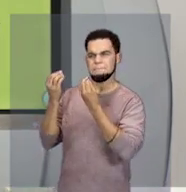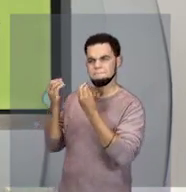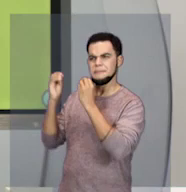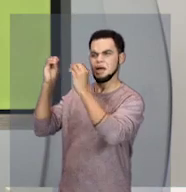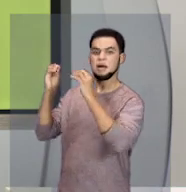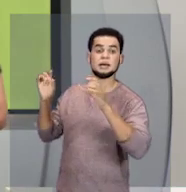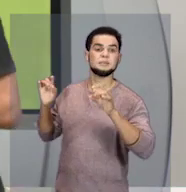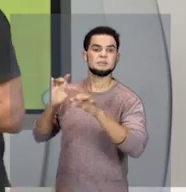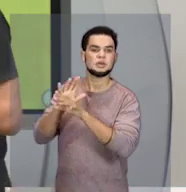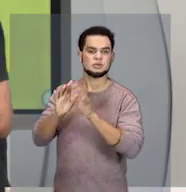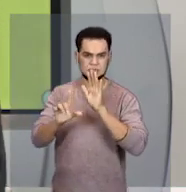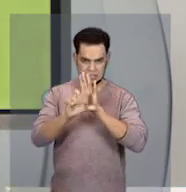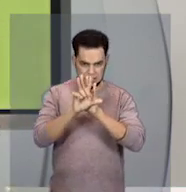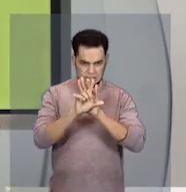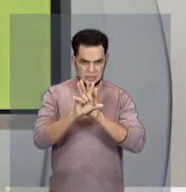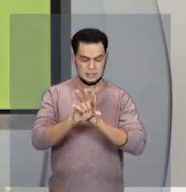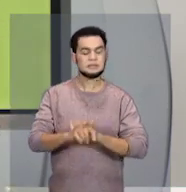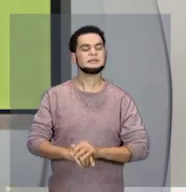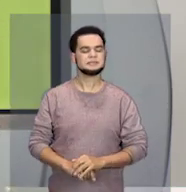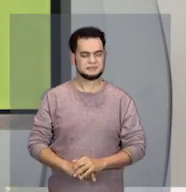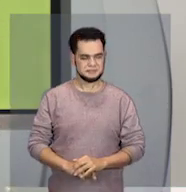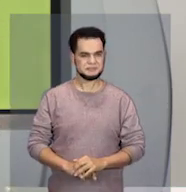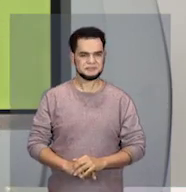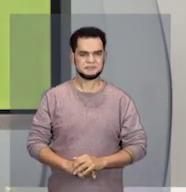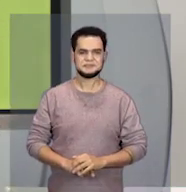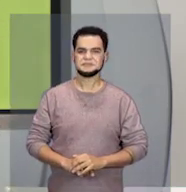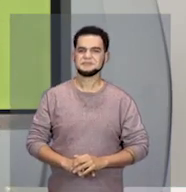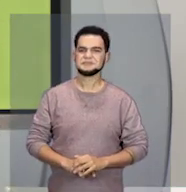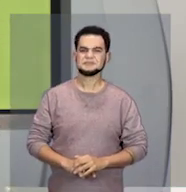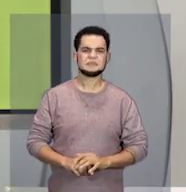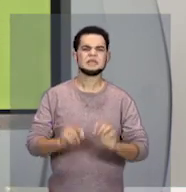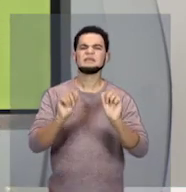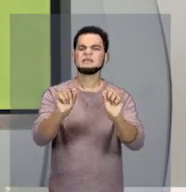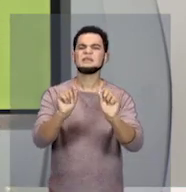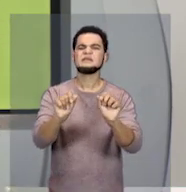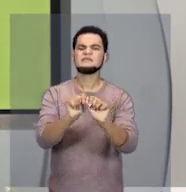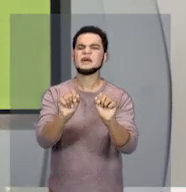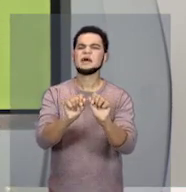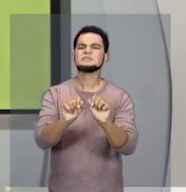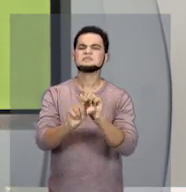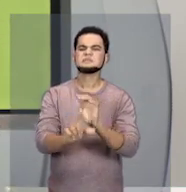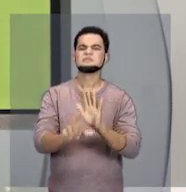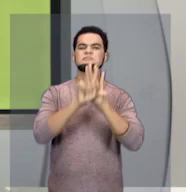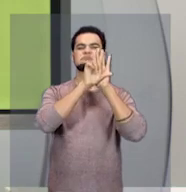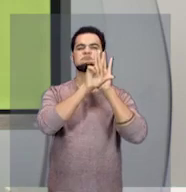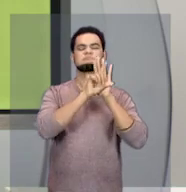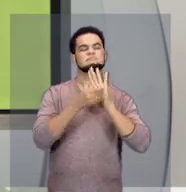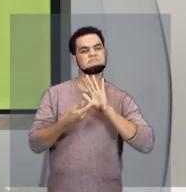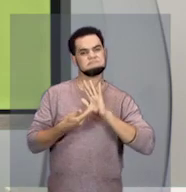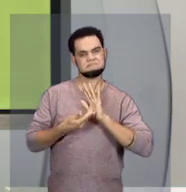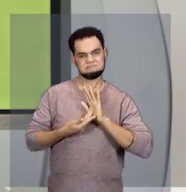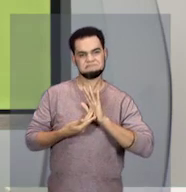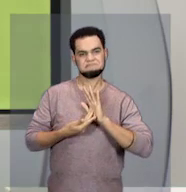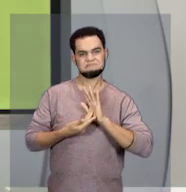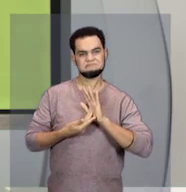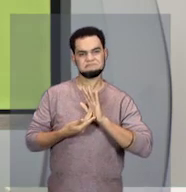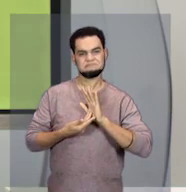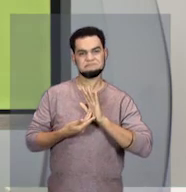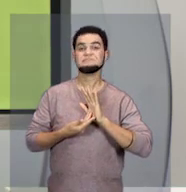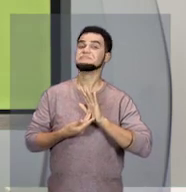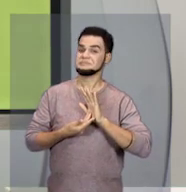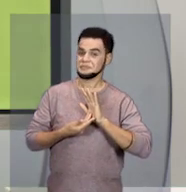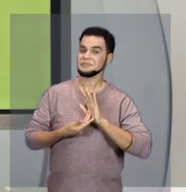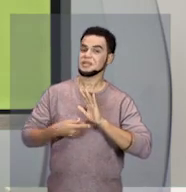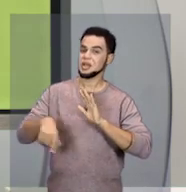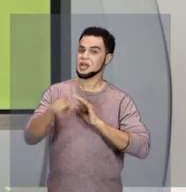leis? Pois bem, quem é que faz essas leis? A gente vive numa